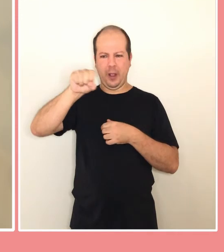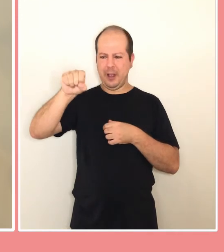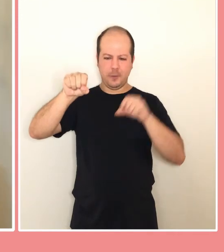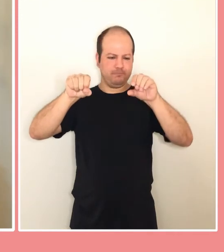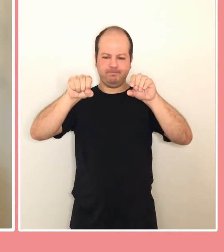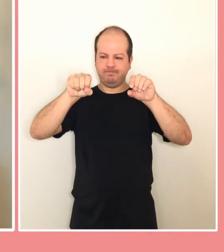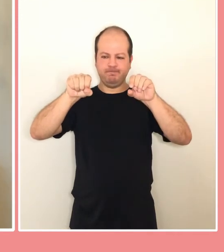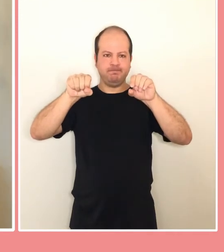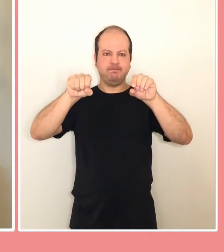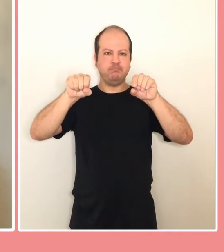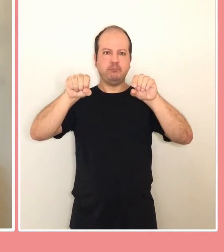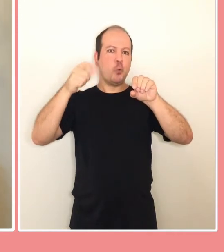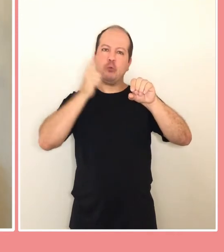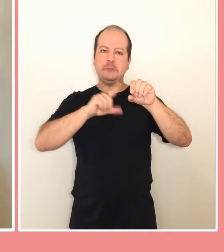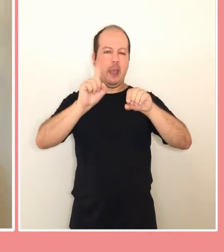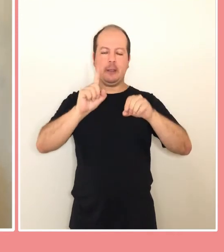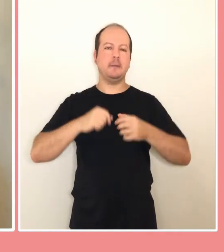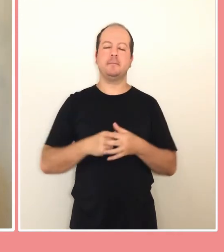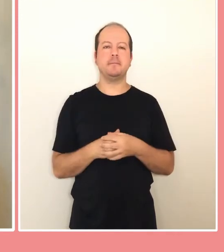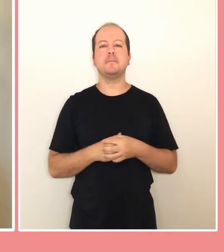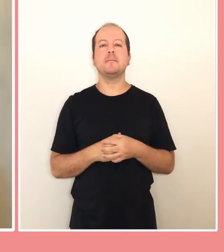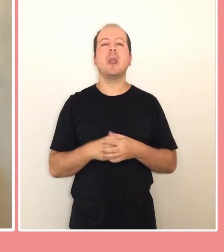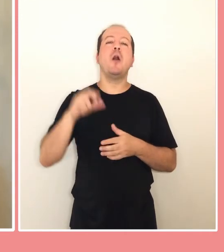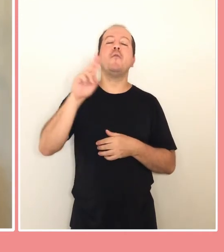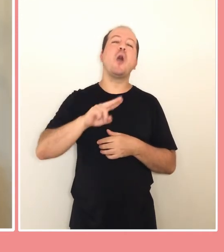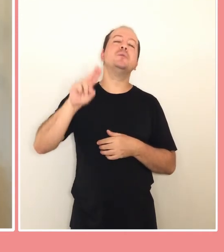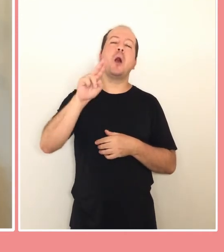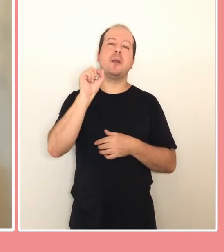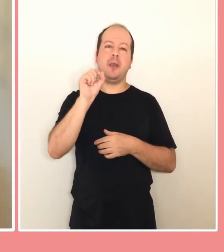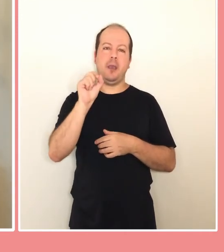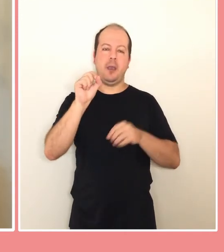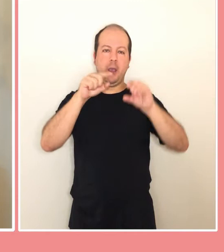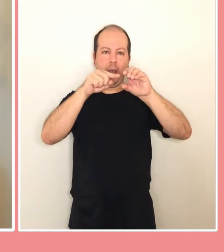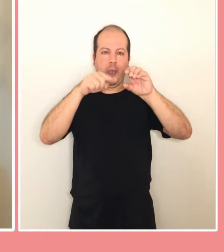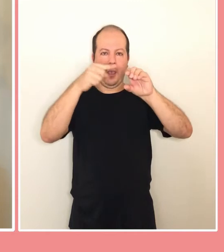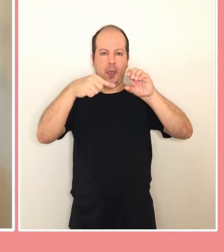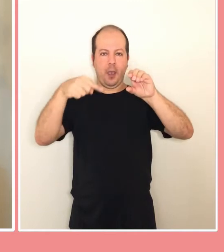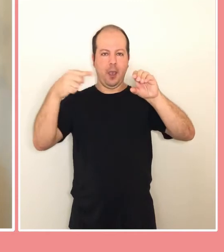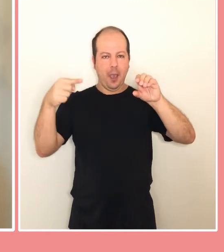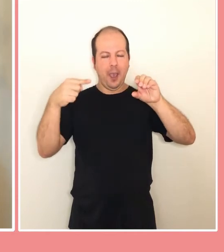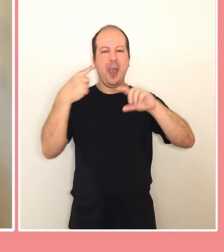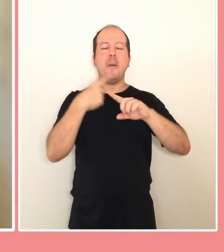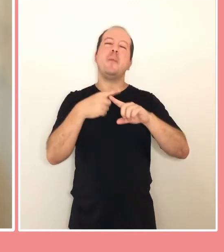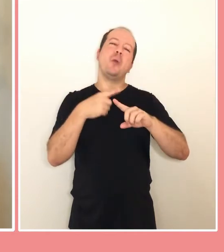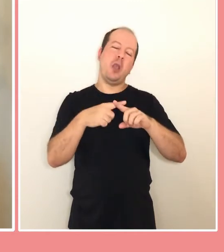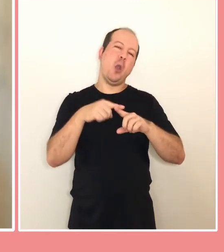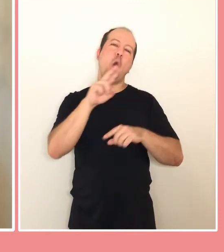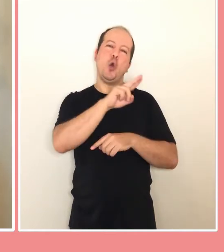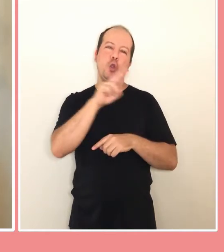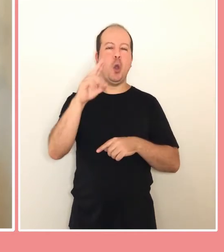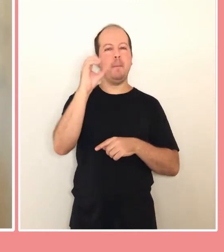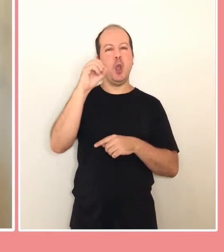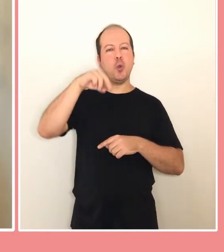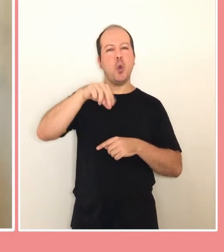então a gente vamos utilizar um pedaço de cano corrugado, né? Ou geralmente